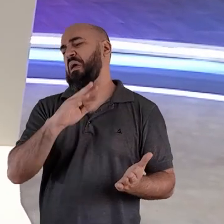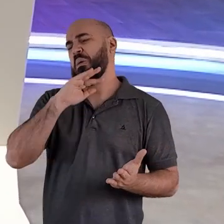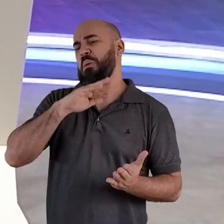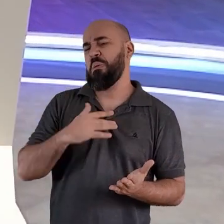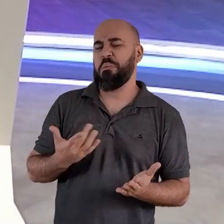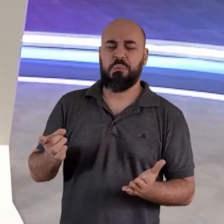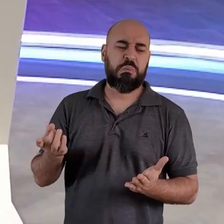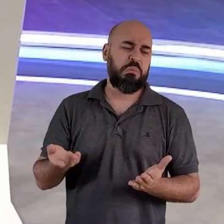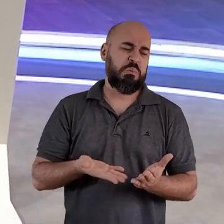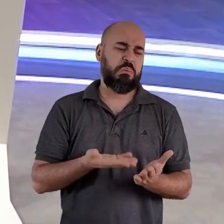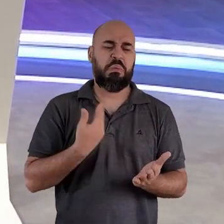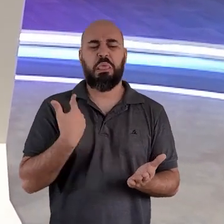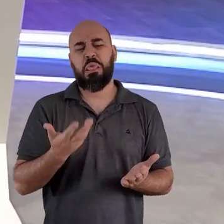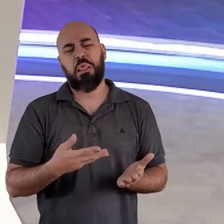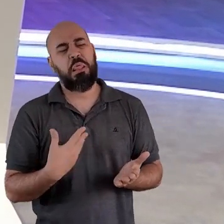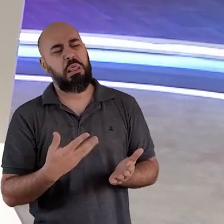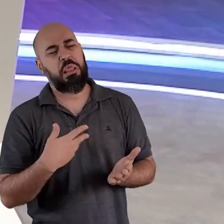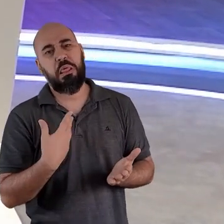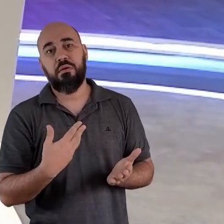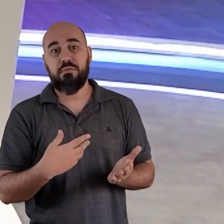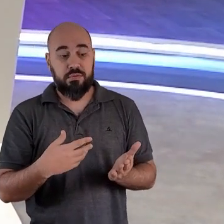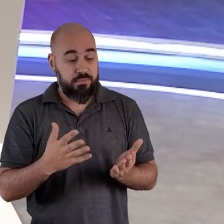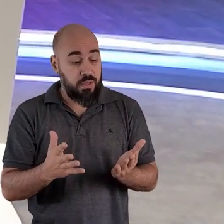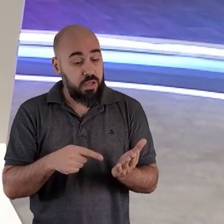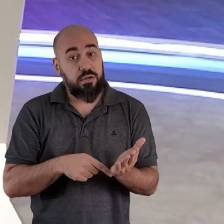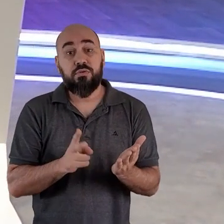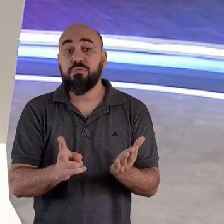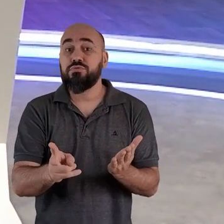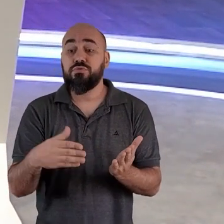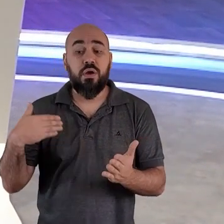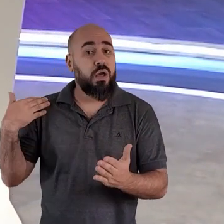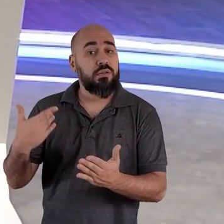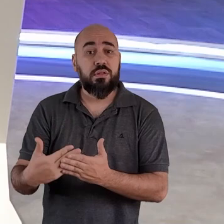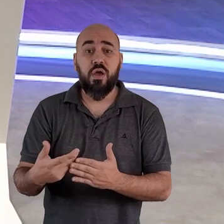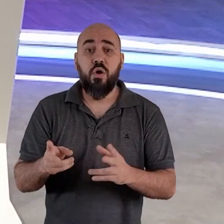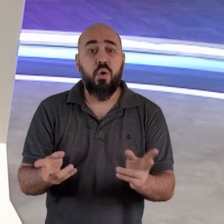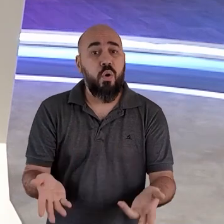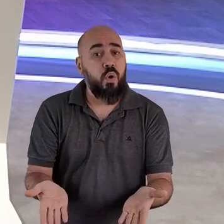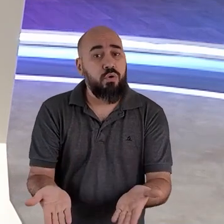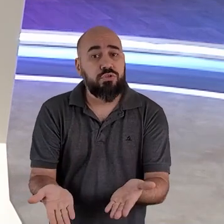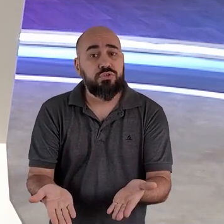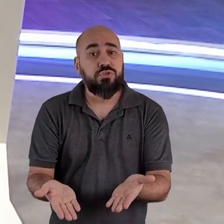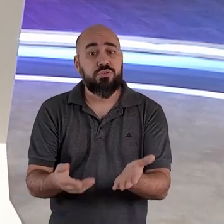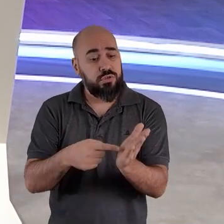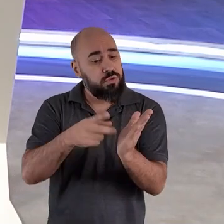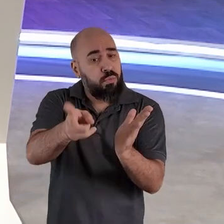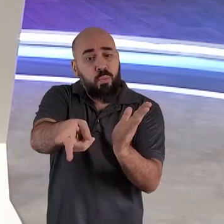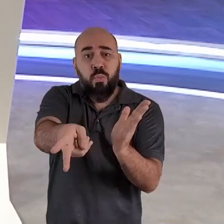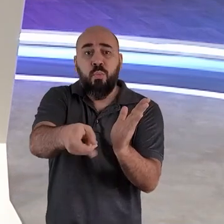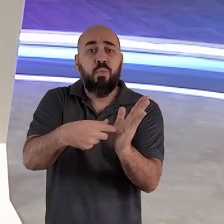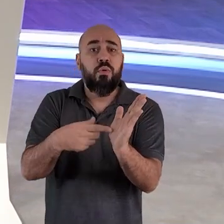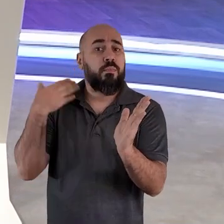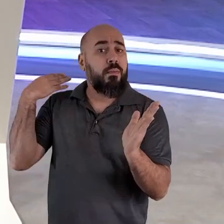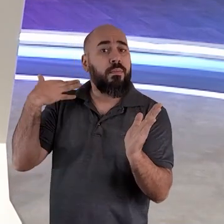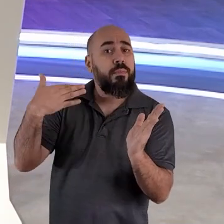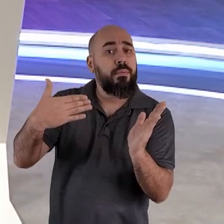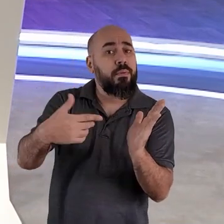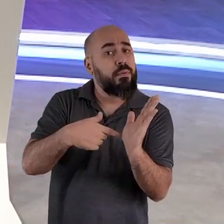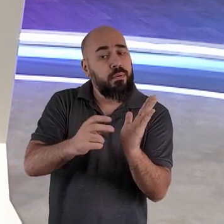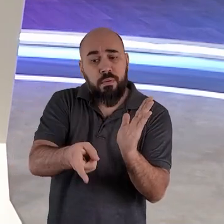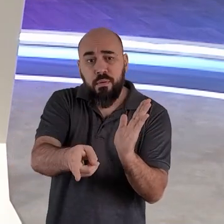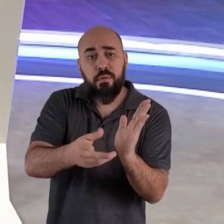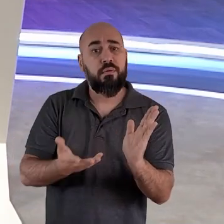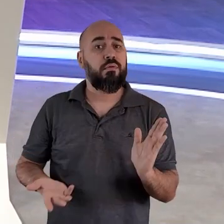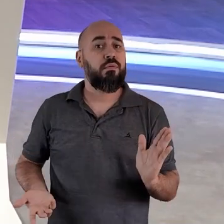mas ela continua sendo a palavra de Deus. Nos 1260 anos tentaram apagar a Bíblia, mas ela continuou profetizando, e